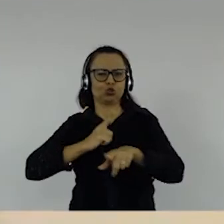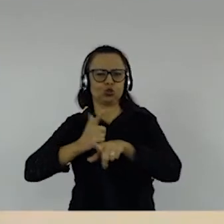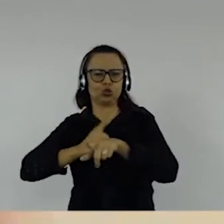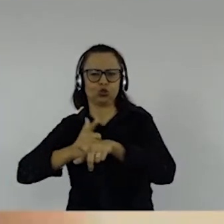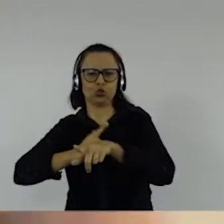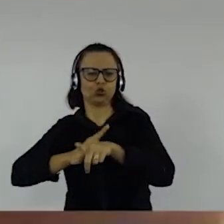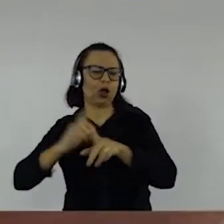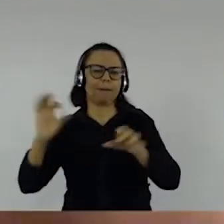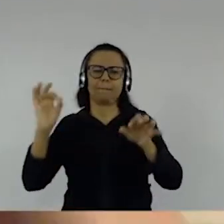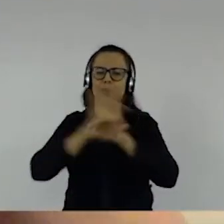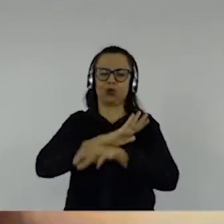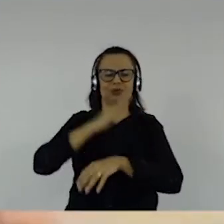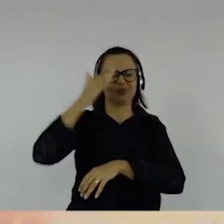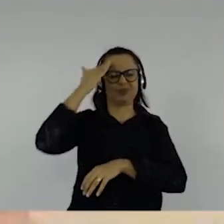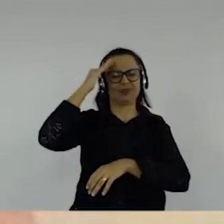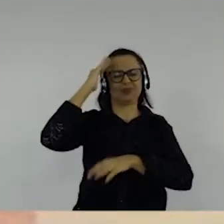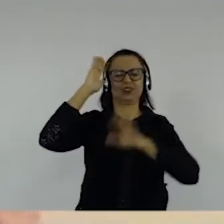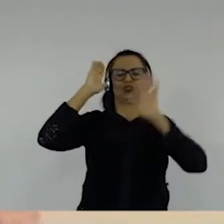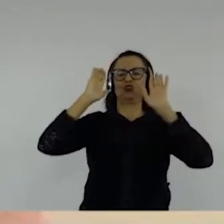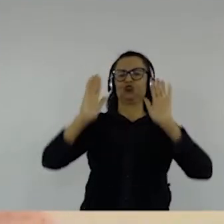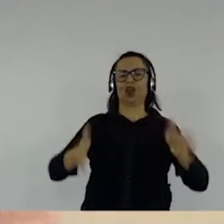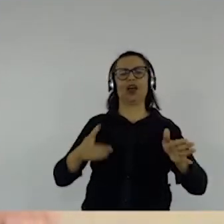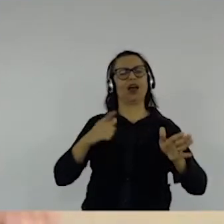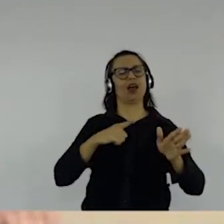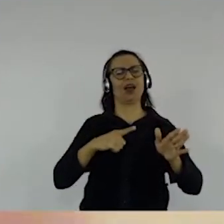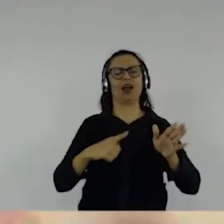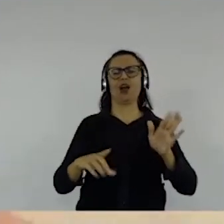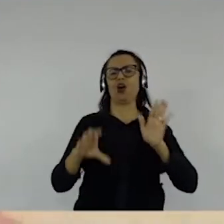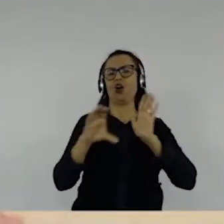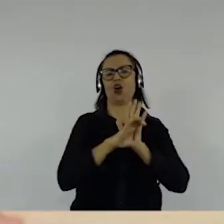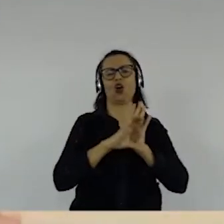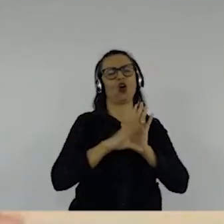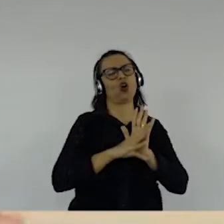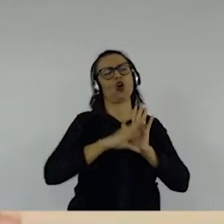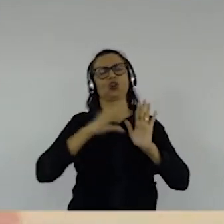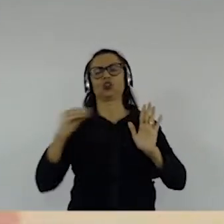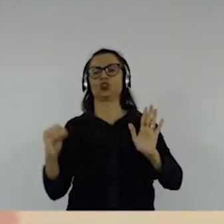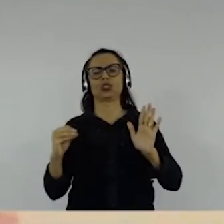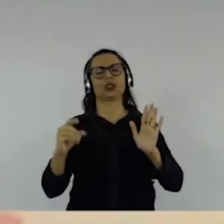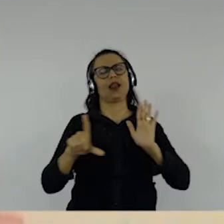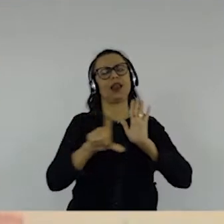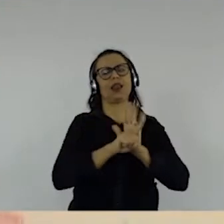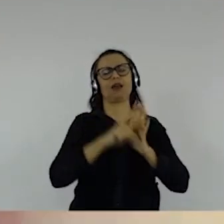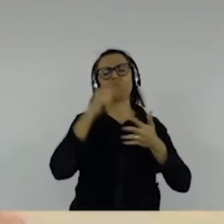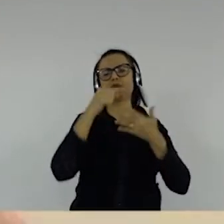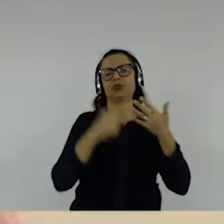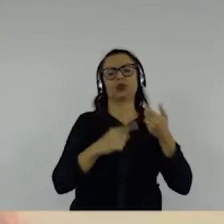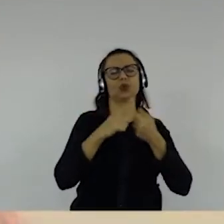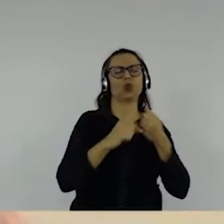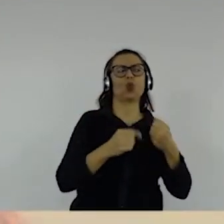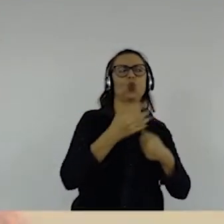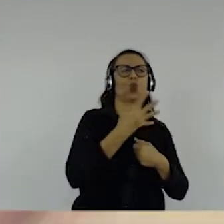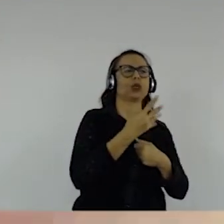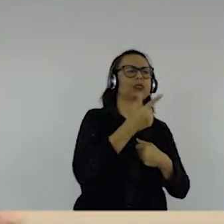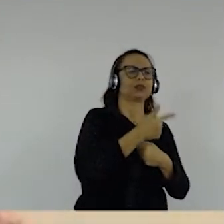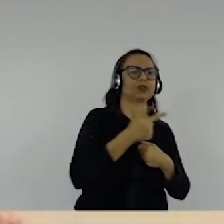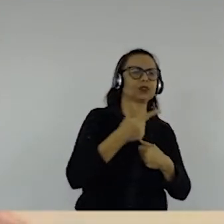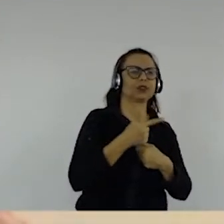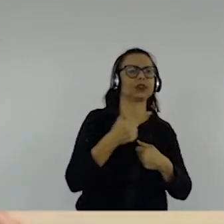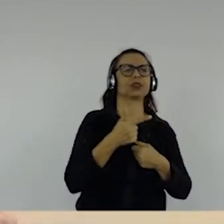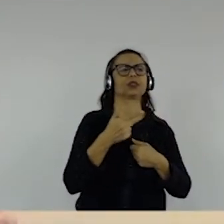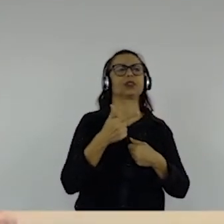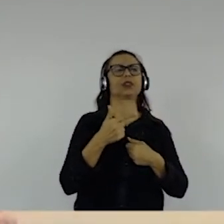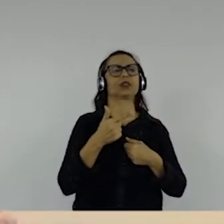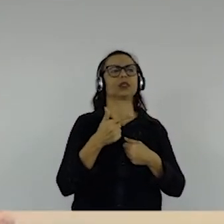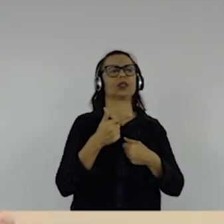princípio implícito do nosso código, que se extrairia de uma série de artigos, como 422, o ministro Belize muito